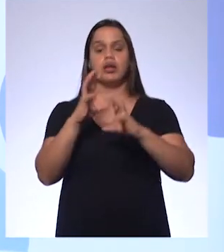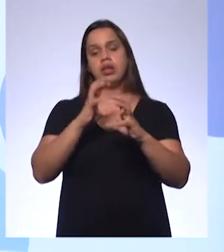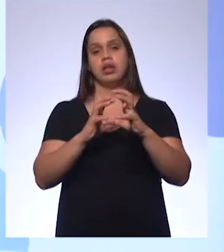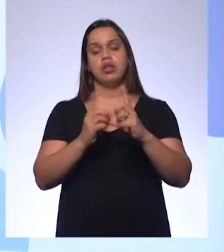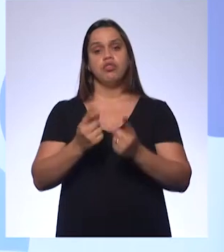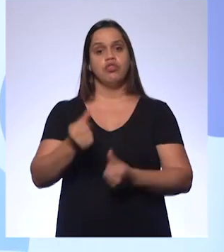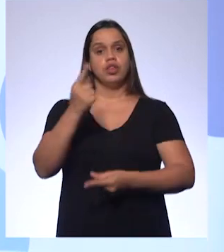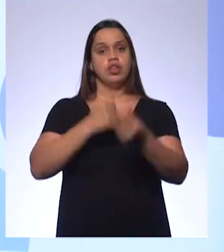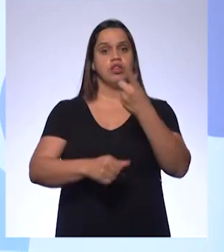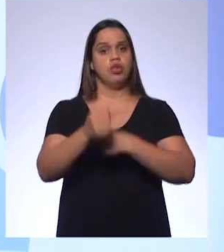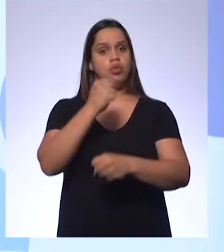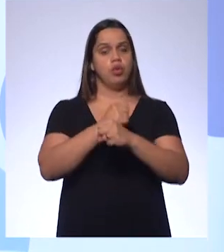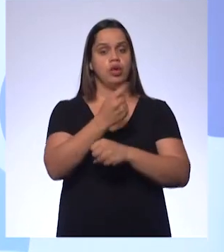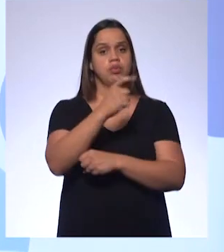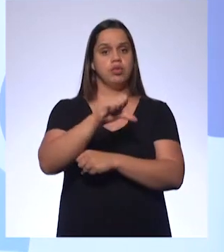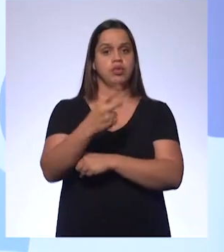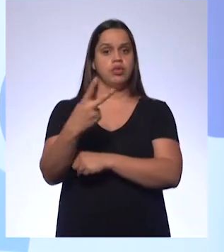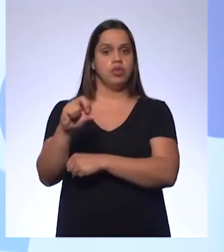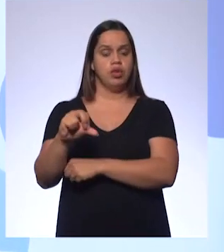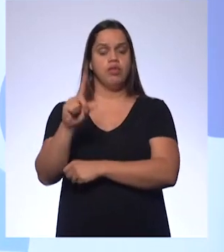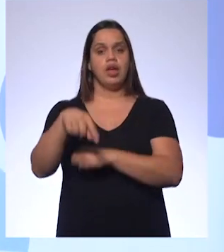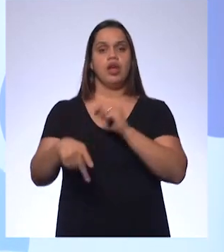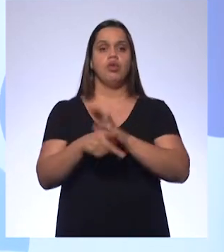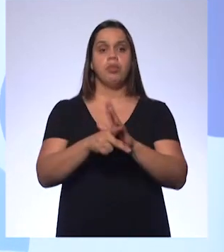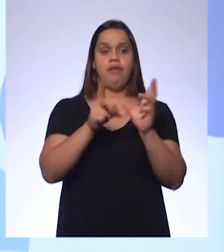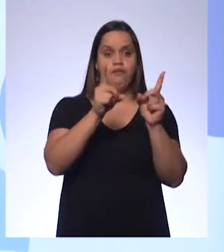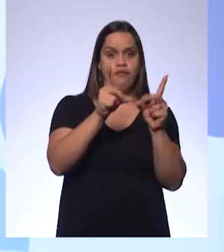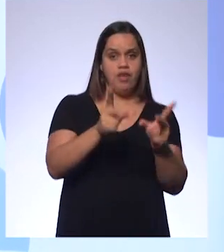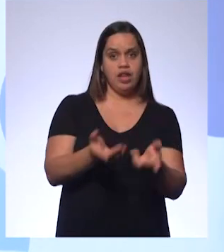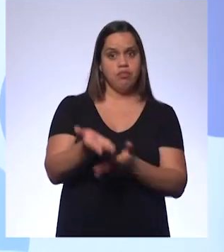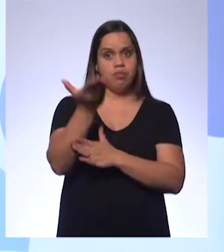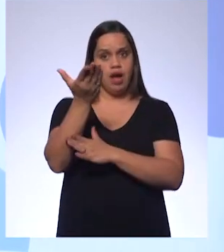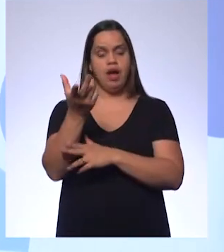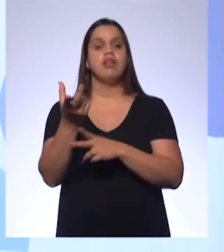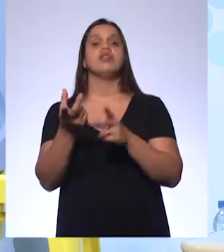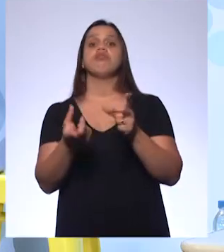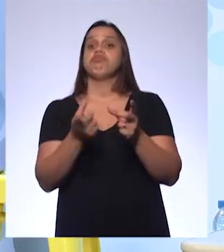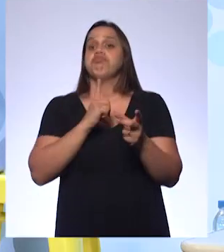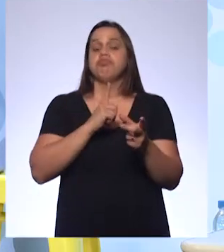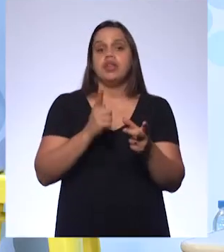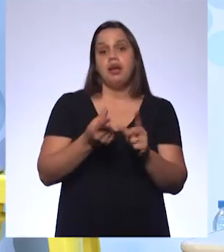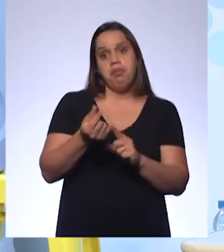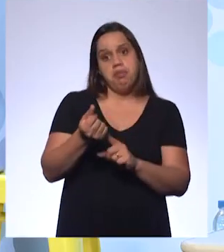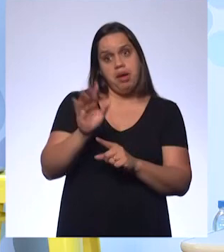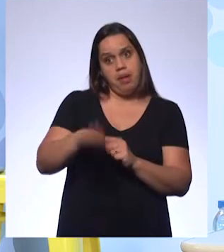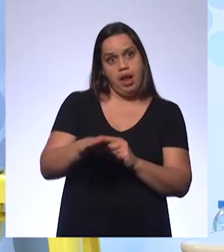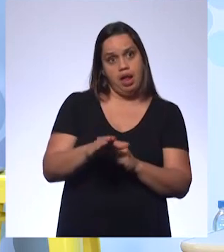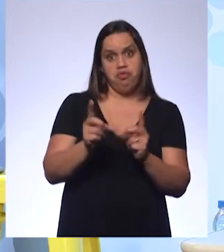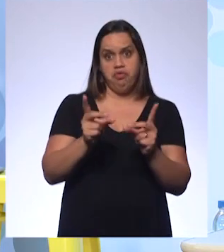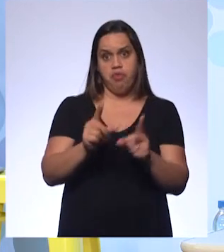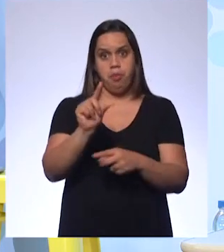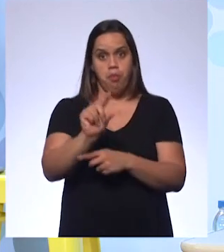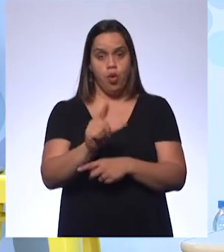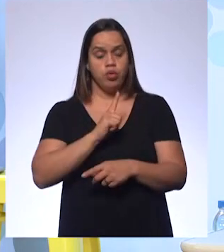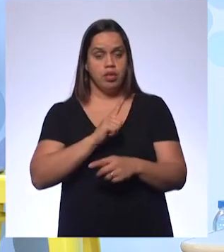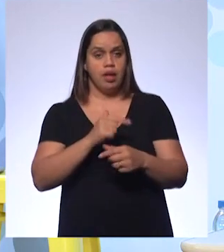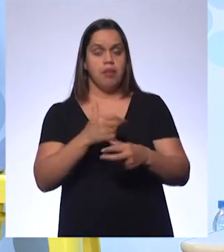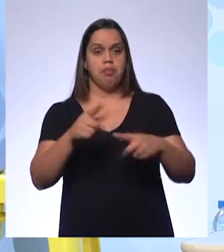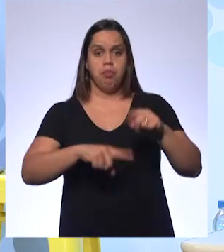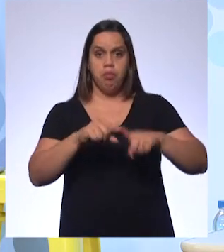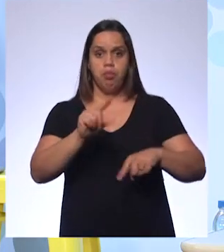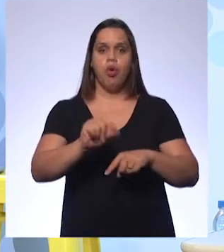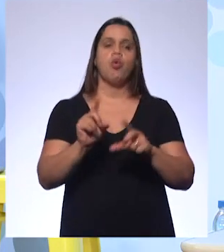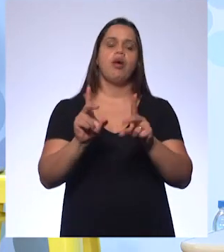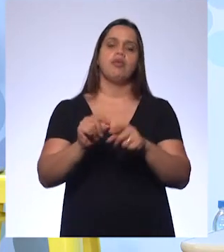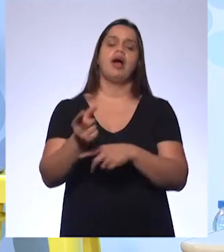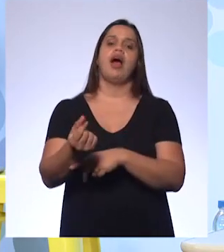uma crise de demanda e oferta no mercado financeiro mundial. Exatamente. Mas para o François Quesnay está tudo bem ser